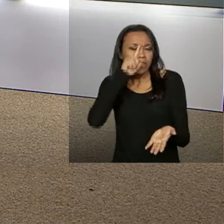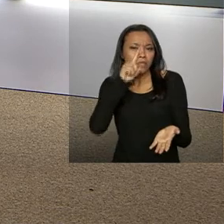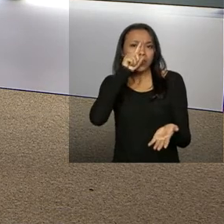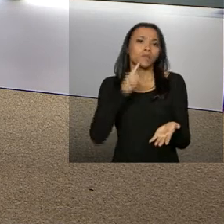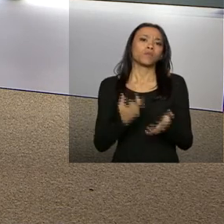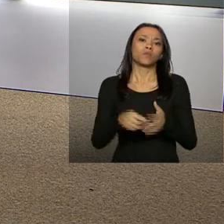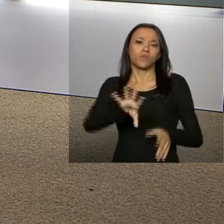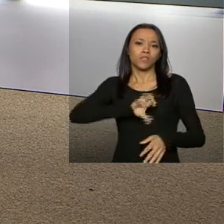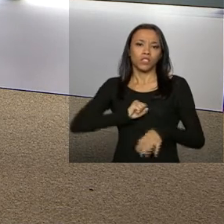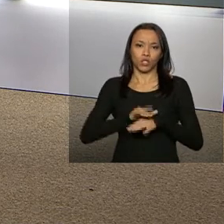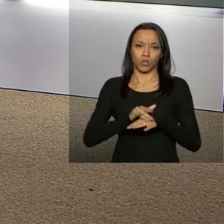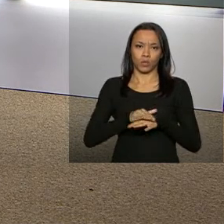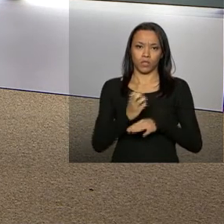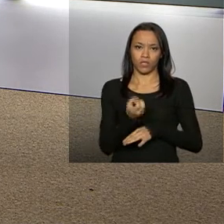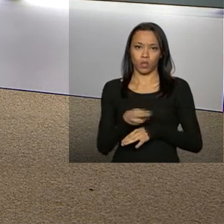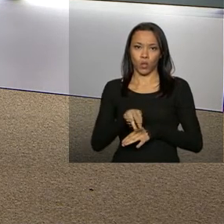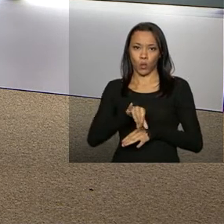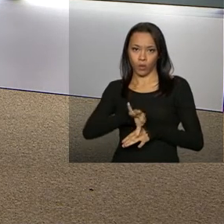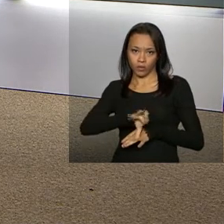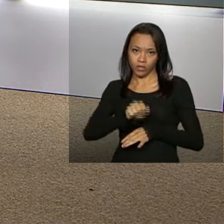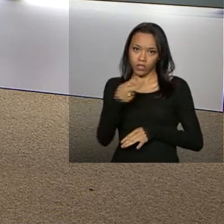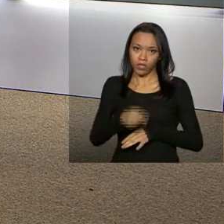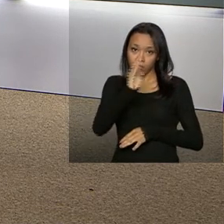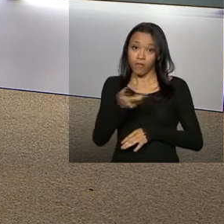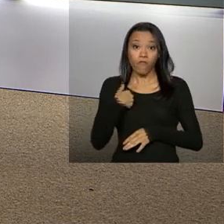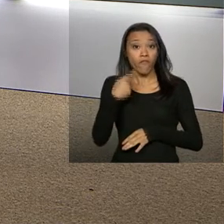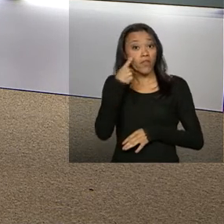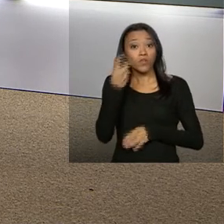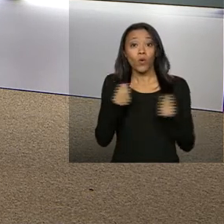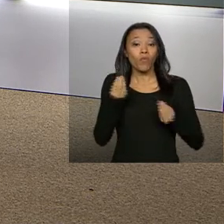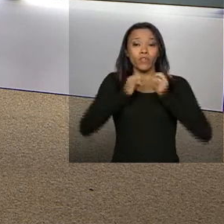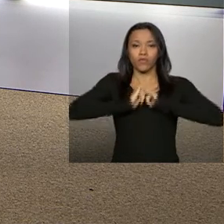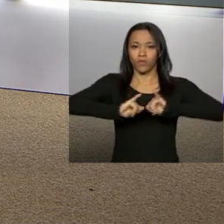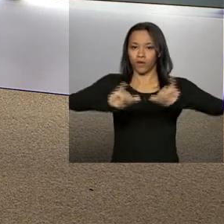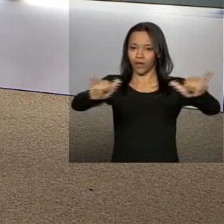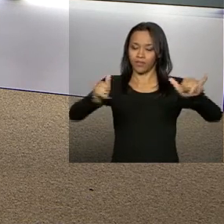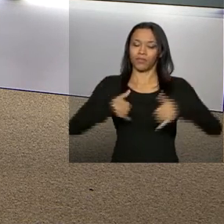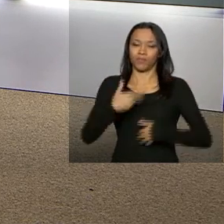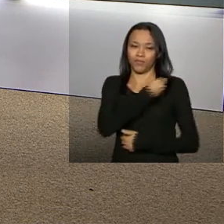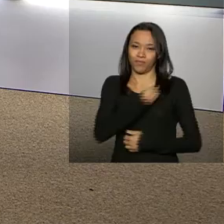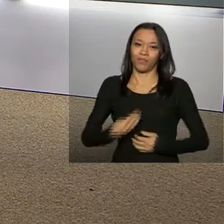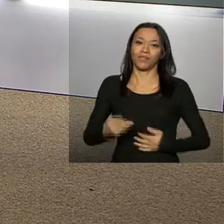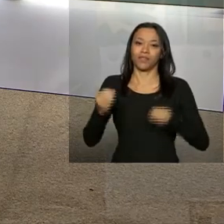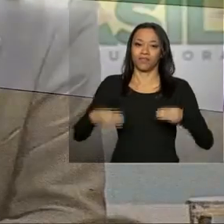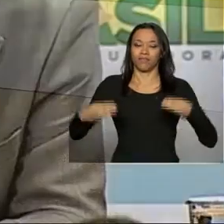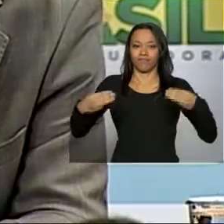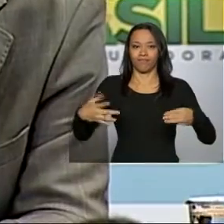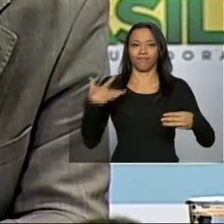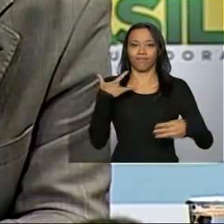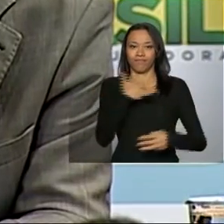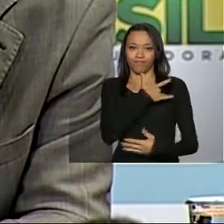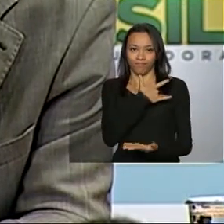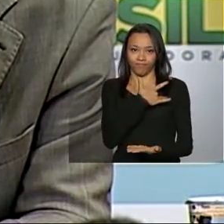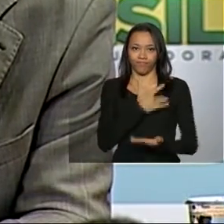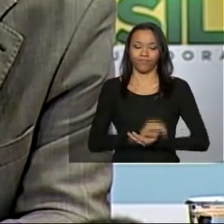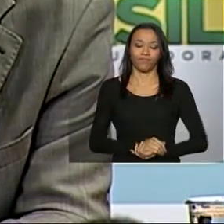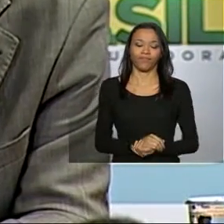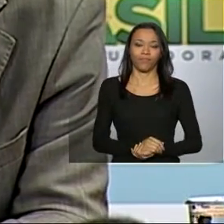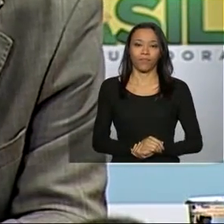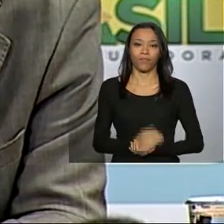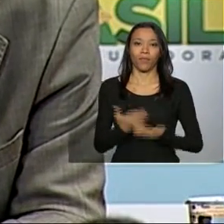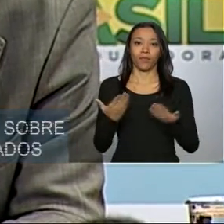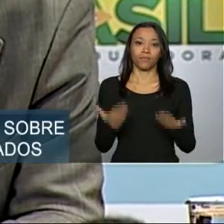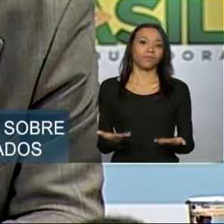doenças crônicas no país. Veja como foi a divulgação realizada pelo Ministério da Saúde. Representa as